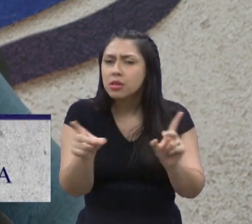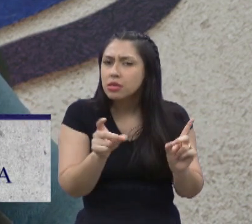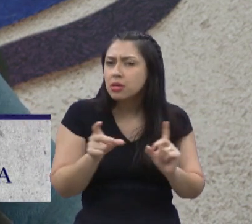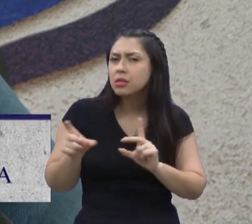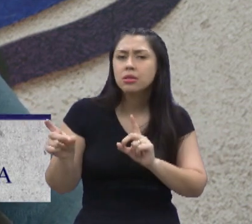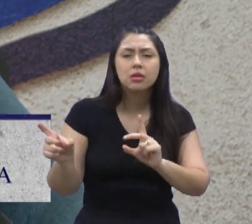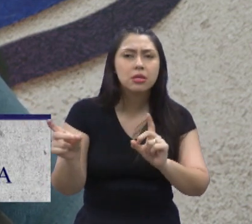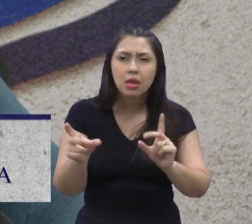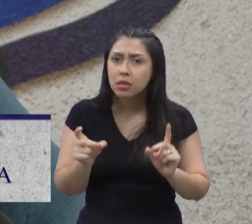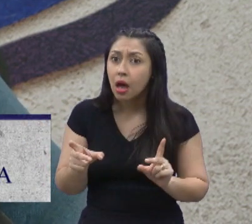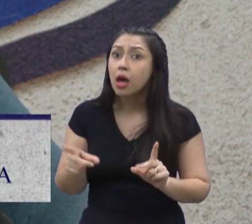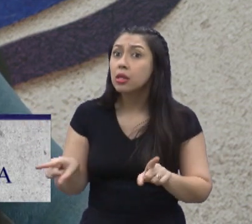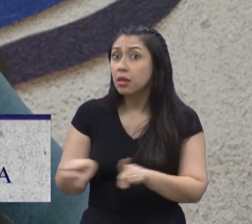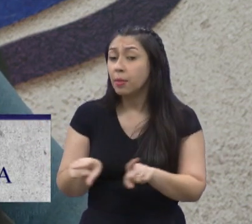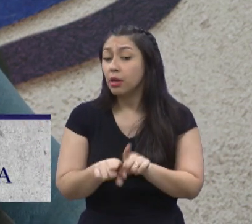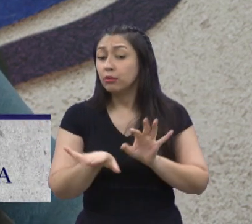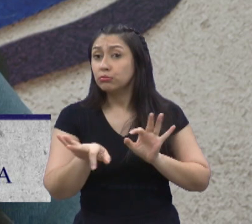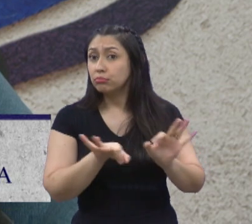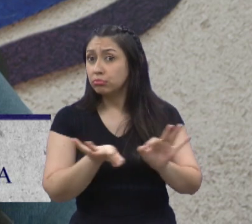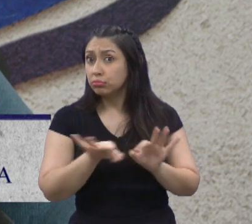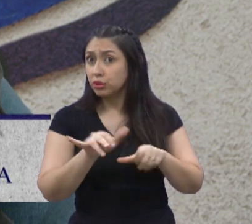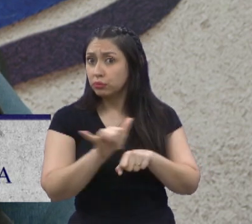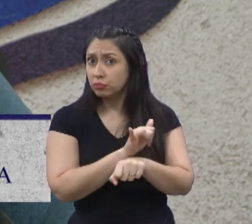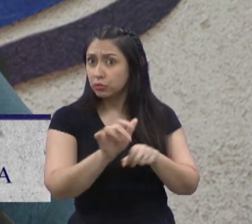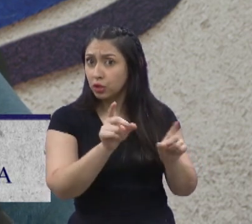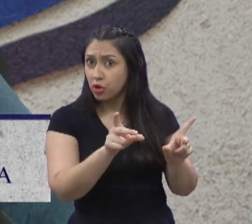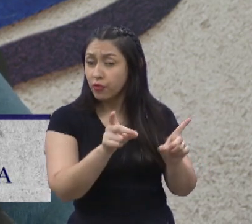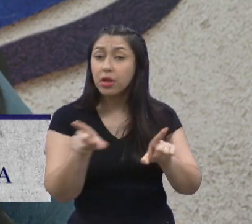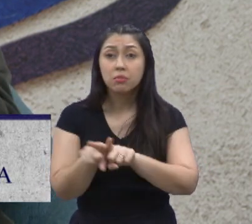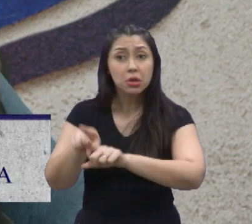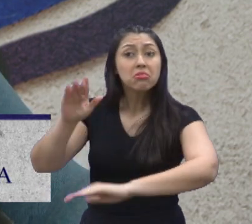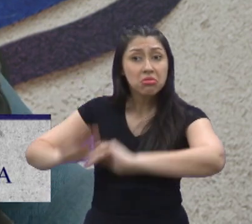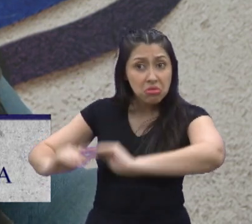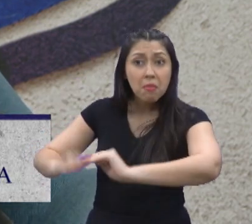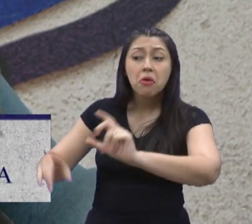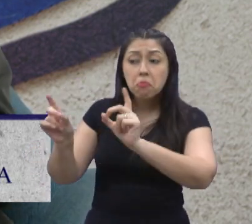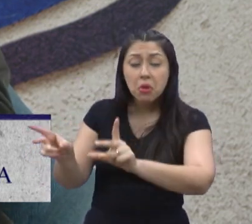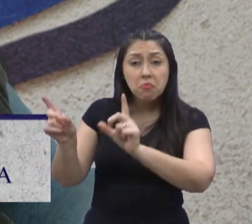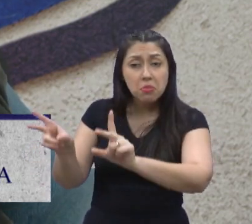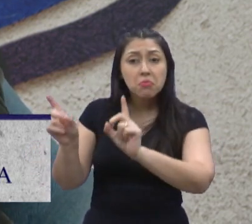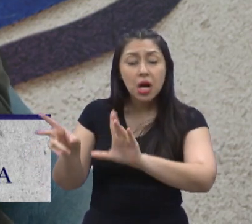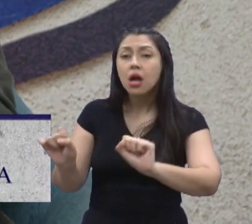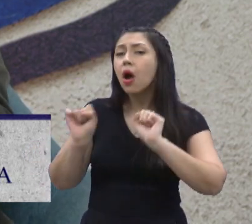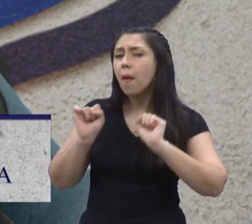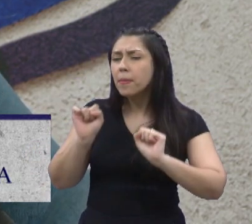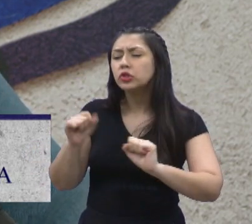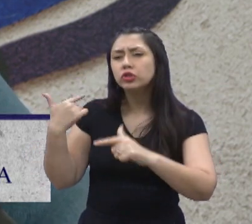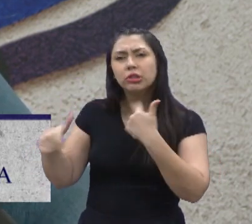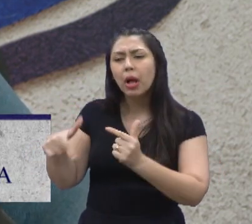no planejamento de vendas como na operação de vendas. Então, tive a oportunidade de trabalhar dentro do que é vendas em várias